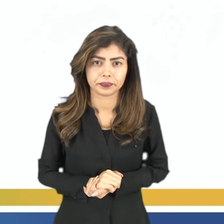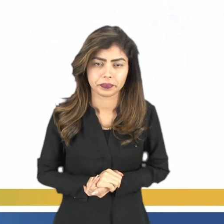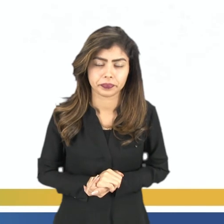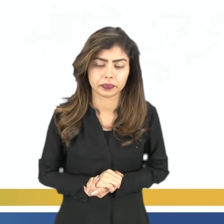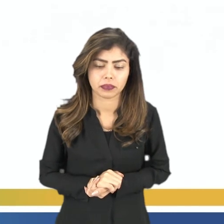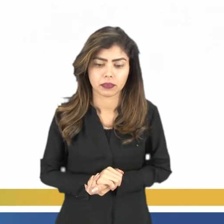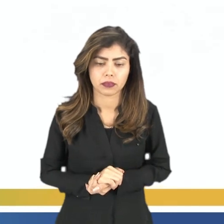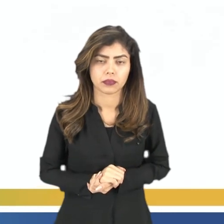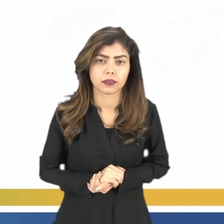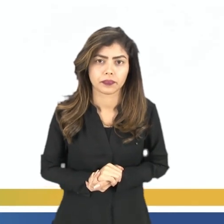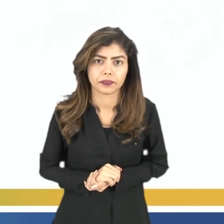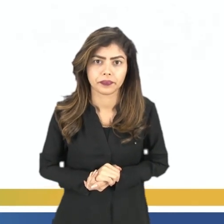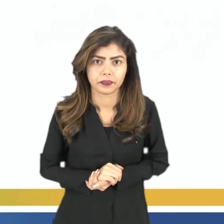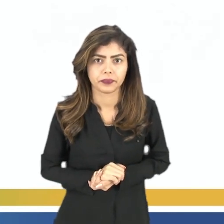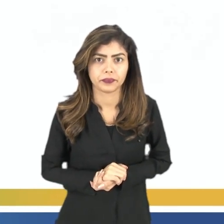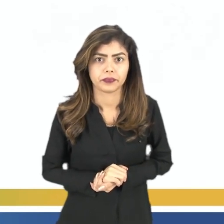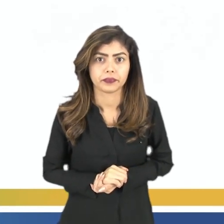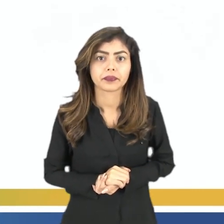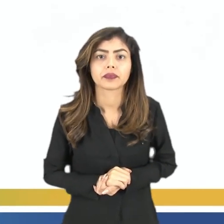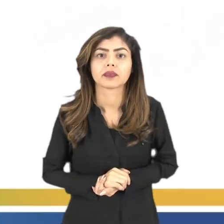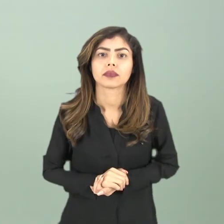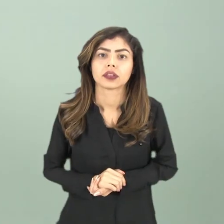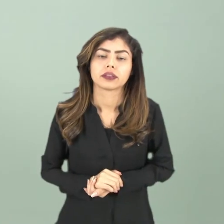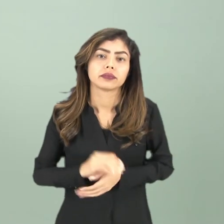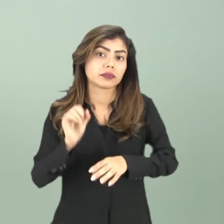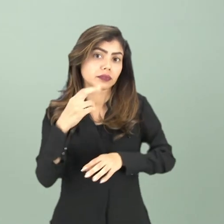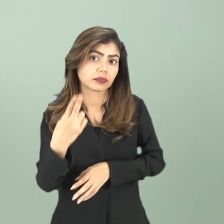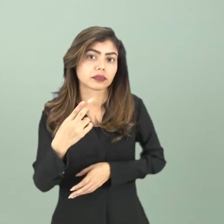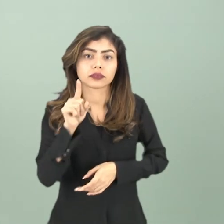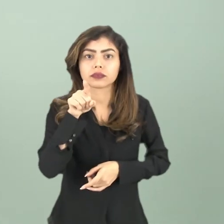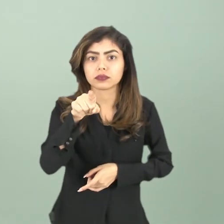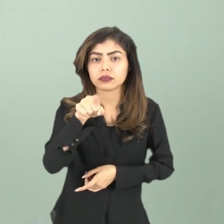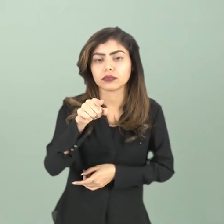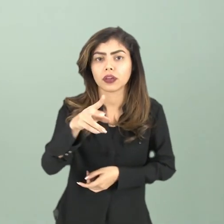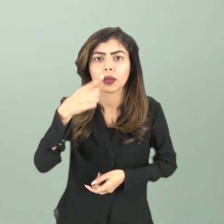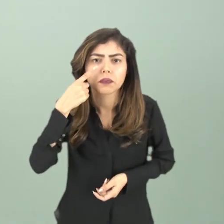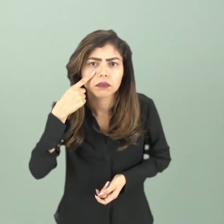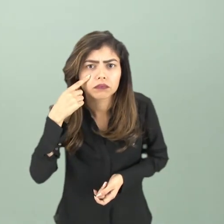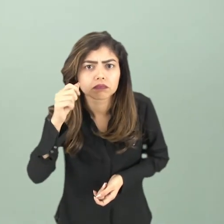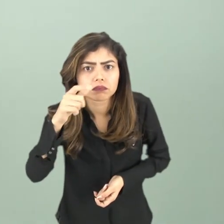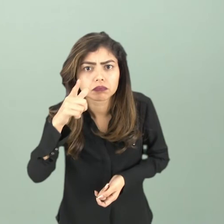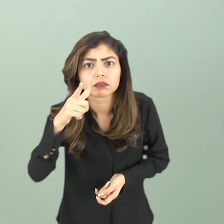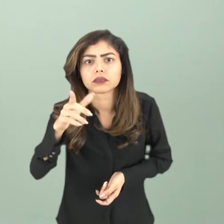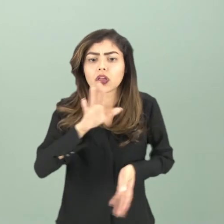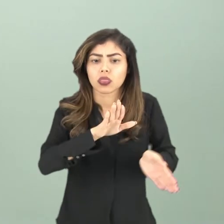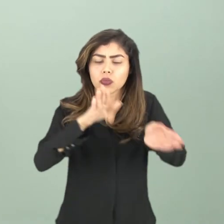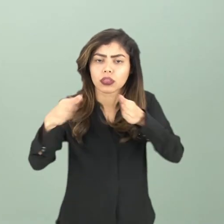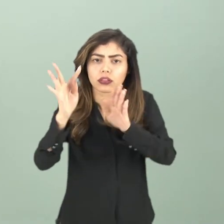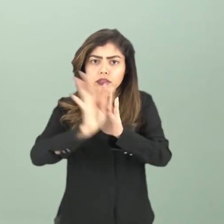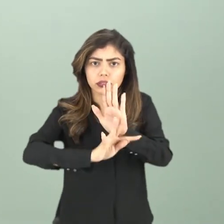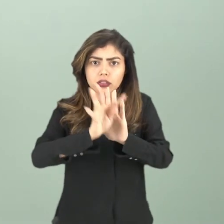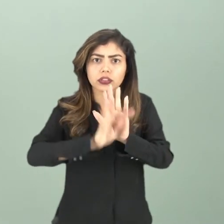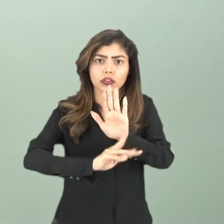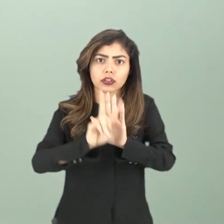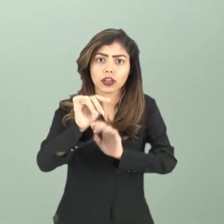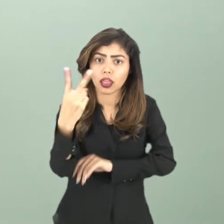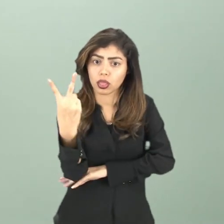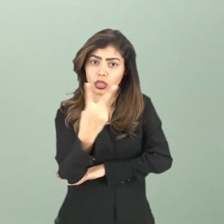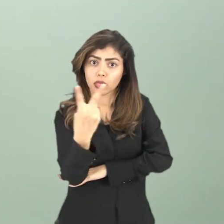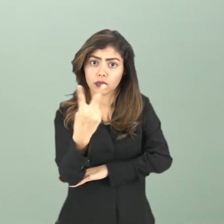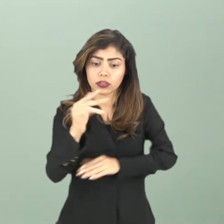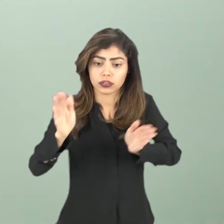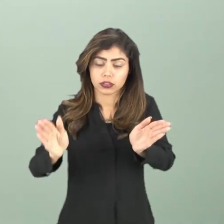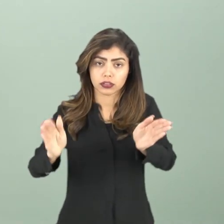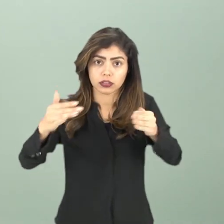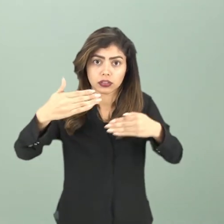cumprindo dentro del texto e de seu contexto. Ou seja, se vocês observarem, do lado do texto tem duas